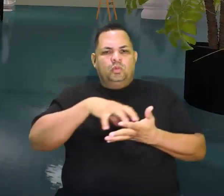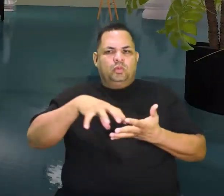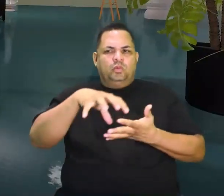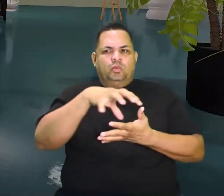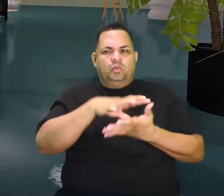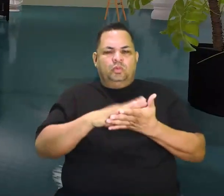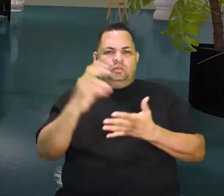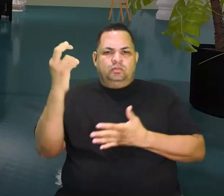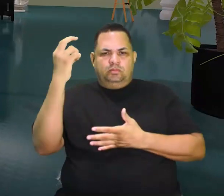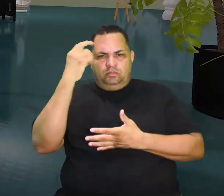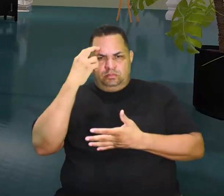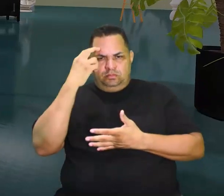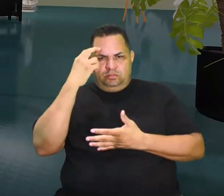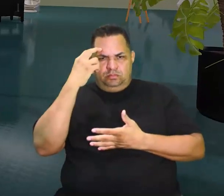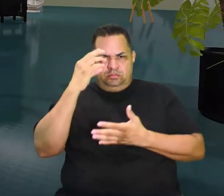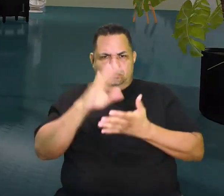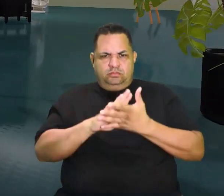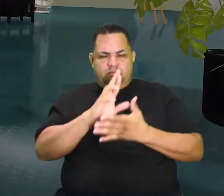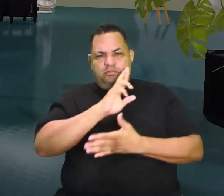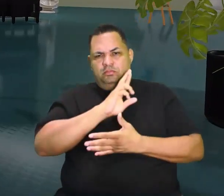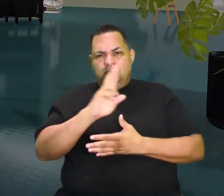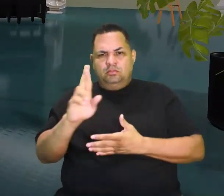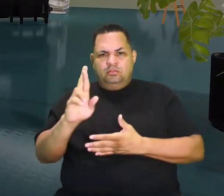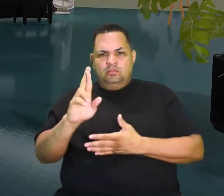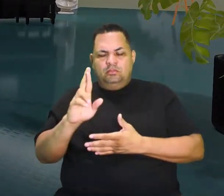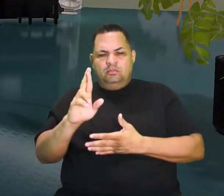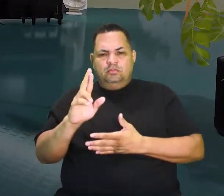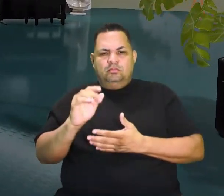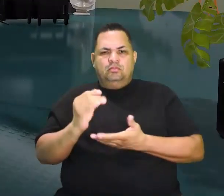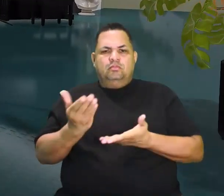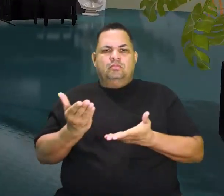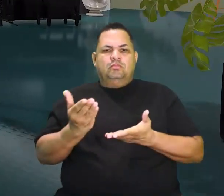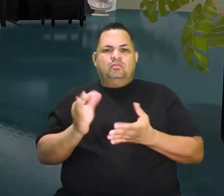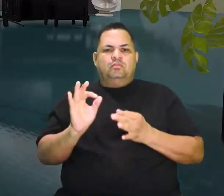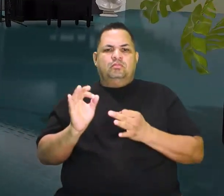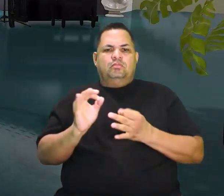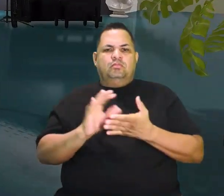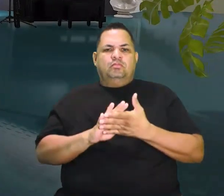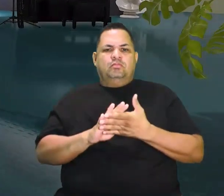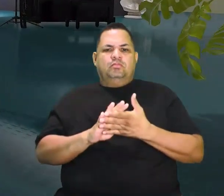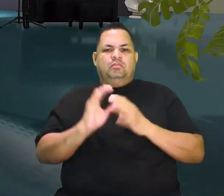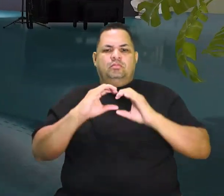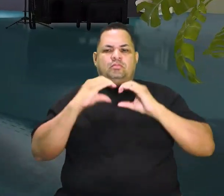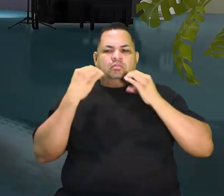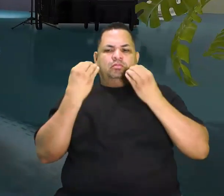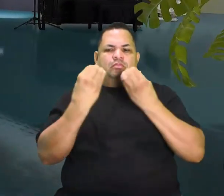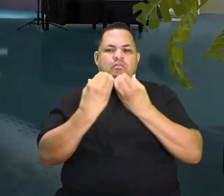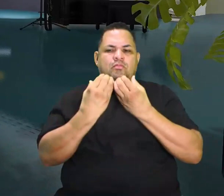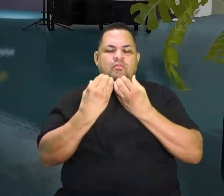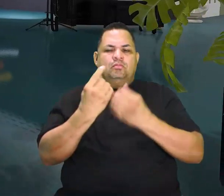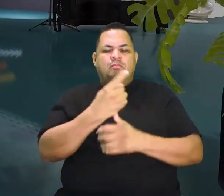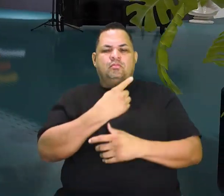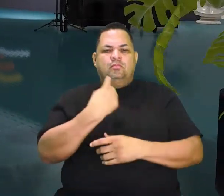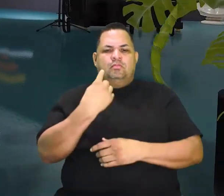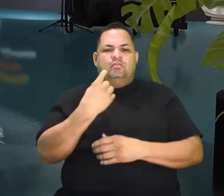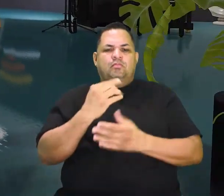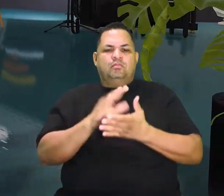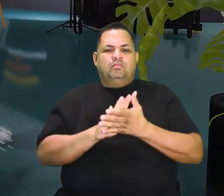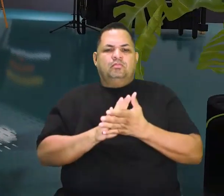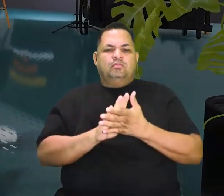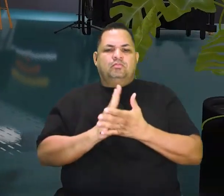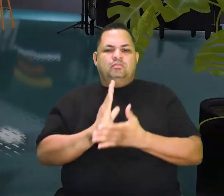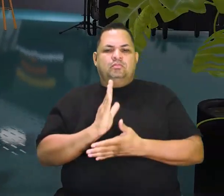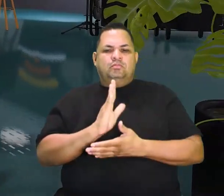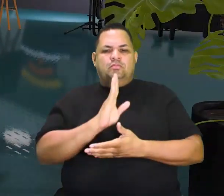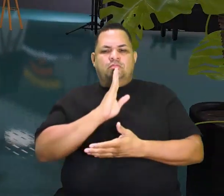manifestação cultural religiosas, né, das nossas comunidades. Tenho certeza que vocês